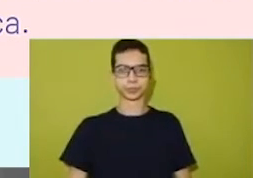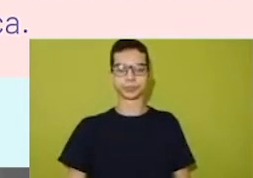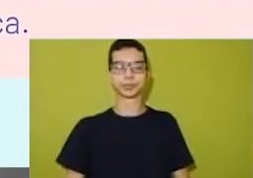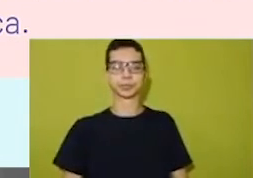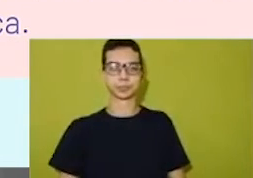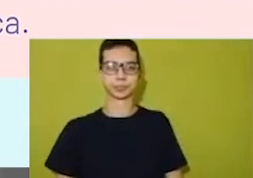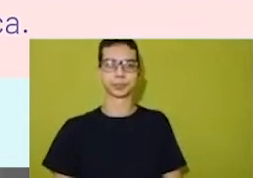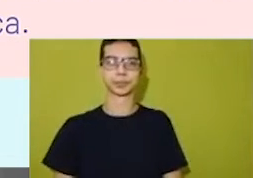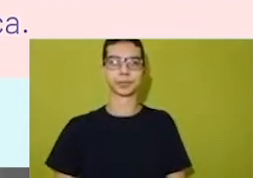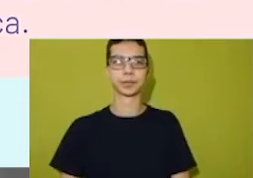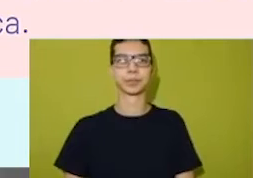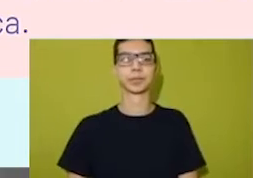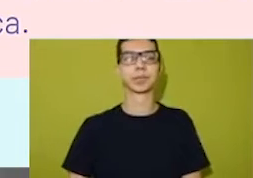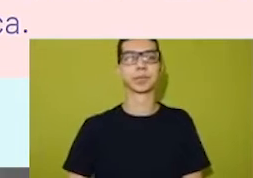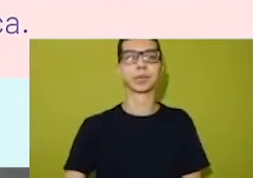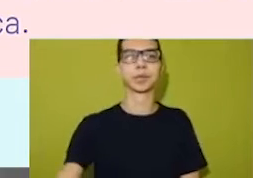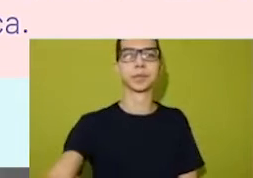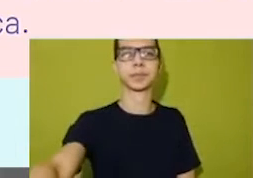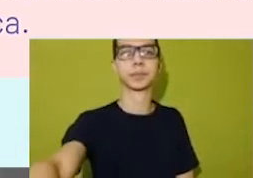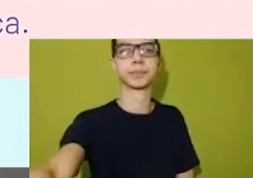é difícil para elas também